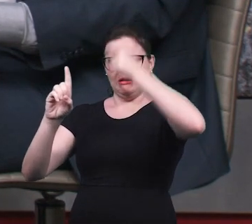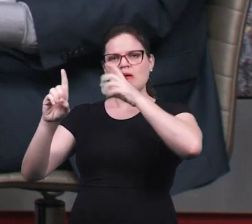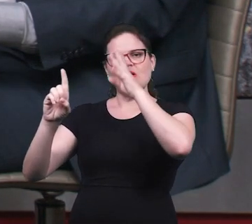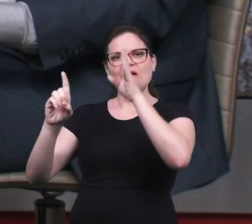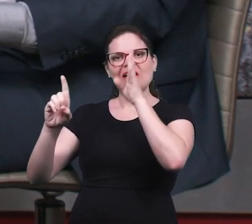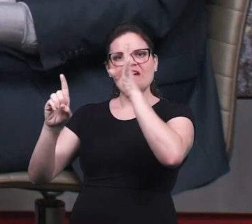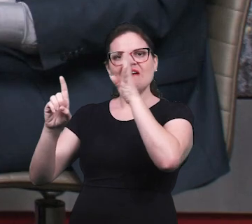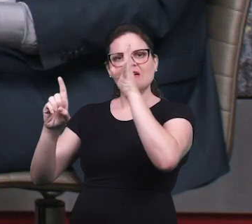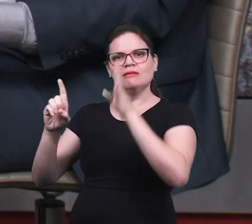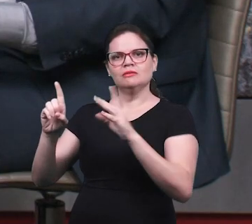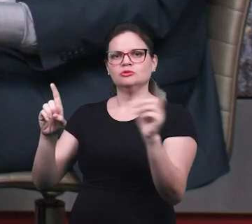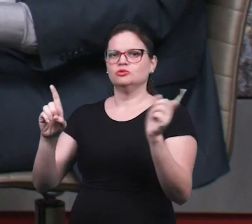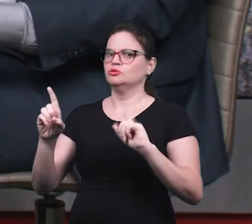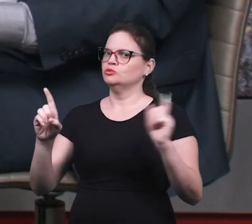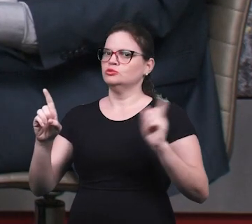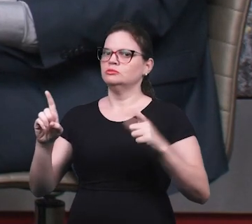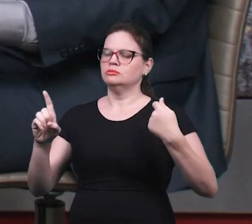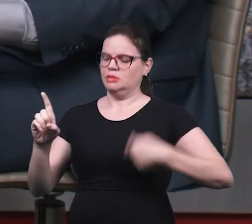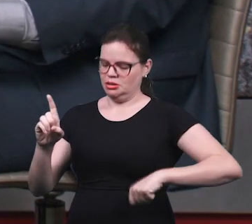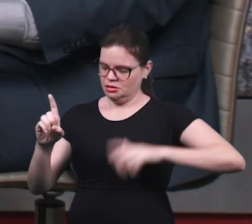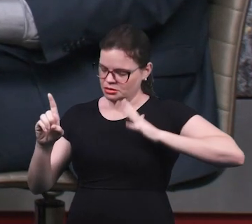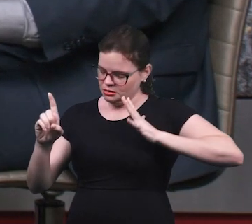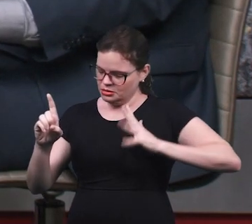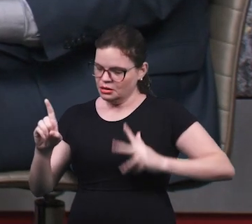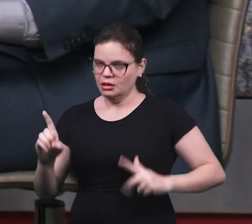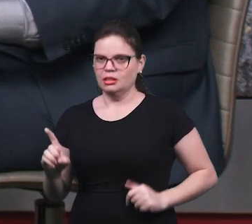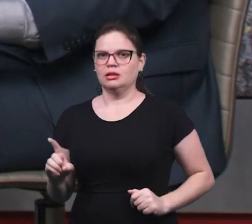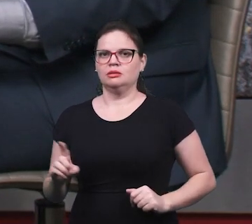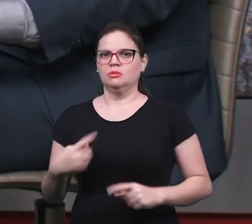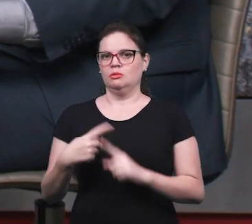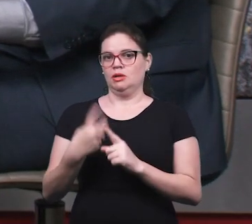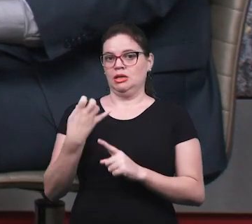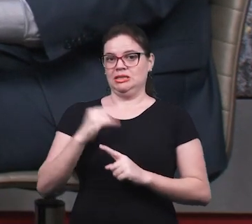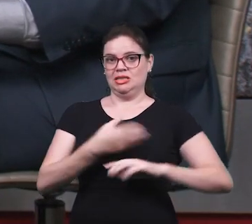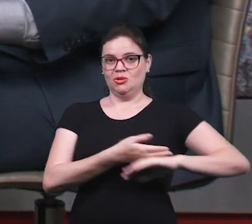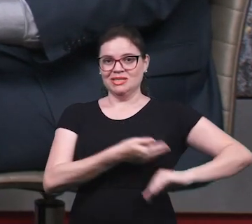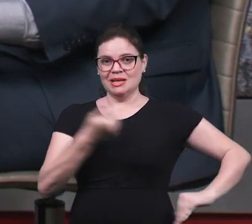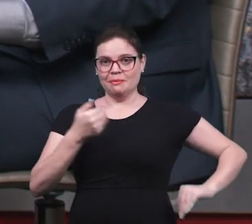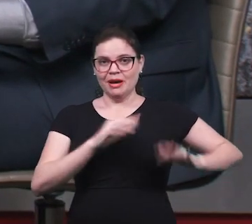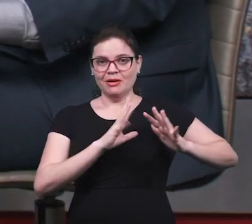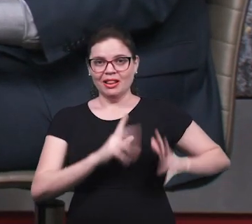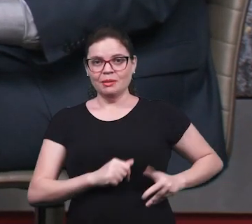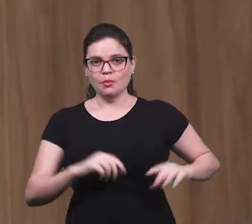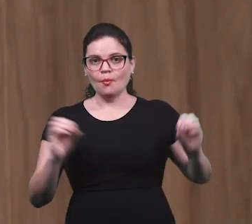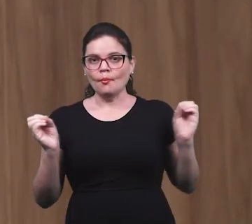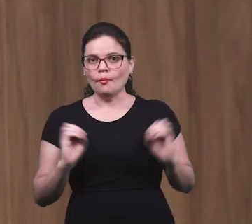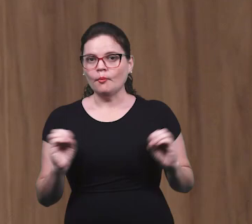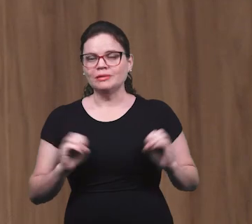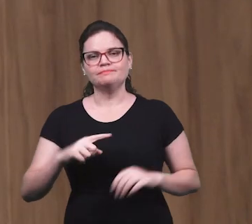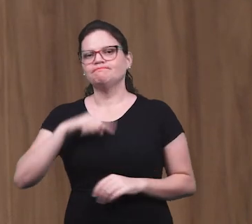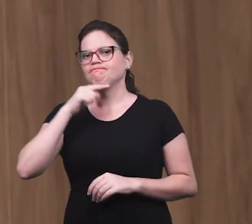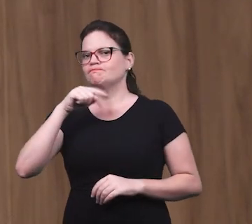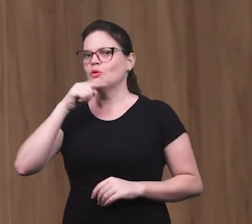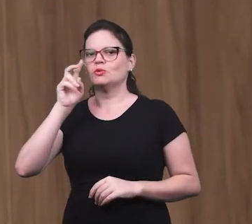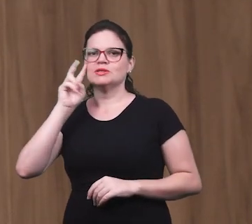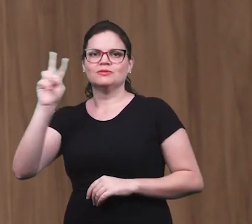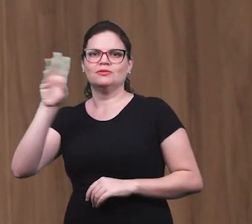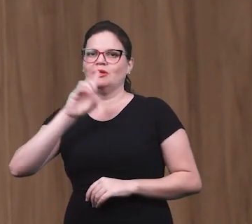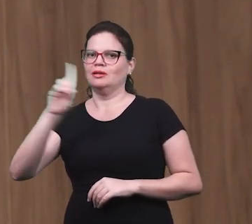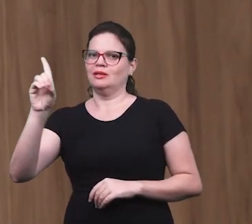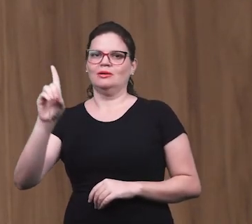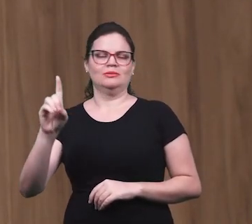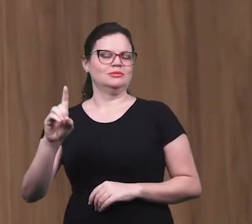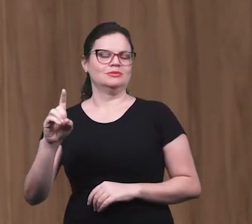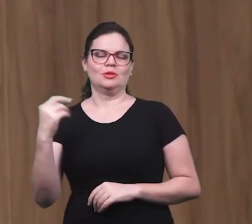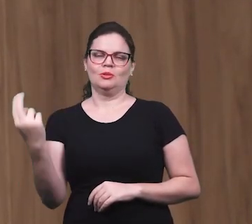santo sem santidade. Né? Sem santidade ninguém verá sem Deus. Santidade, sem pureza e sem, na verdade,